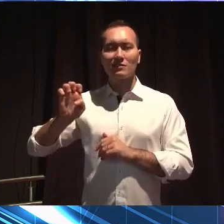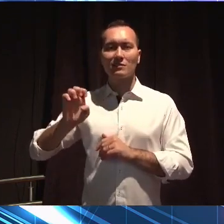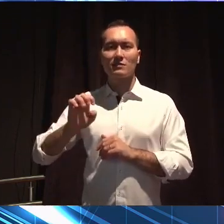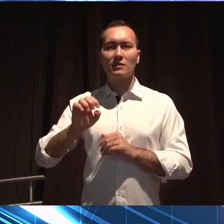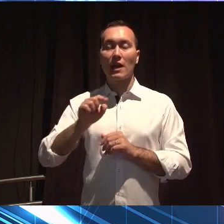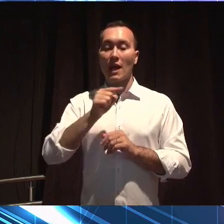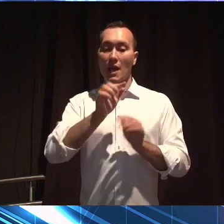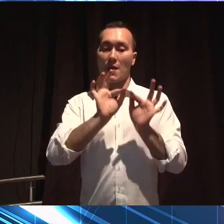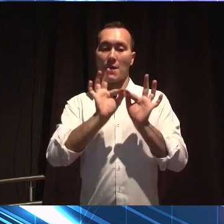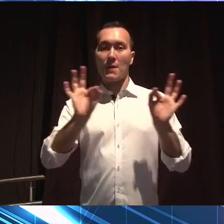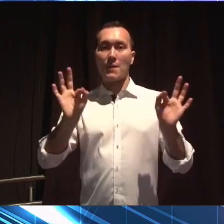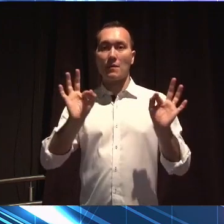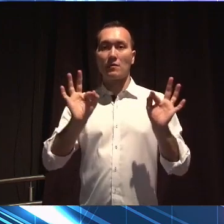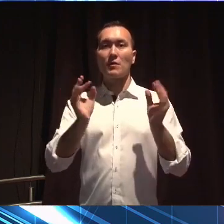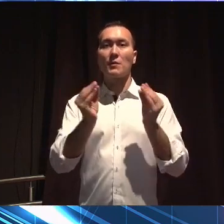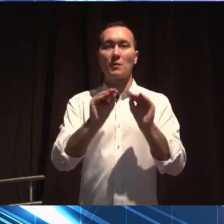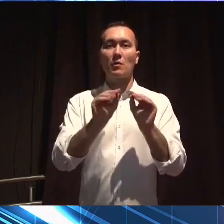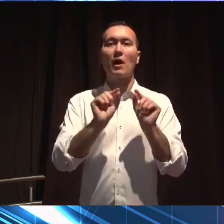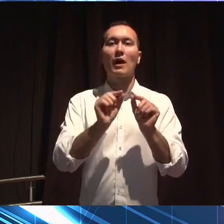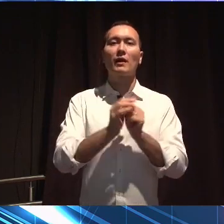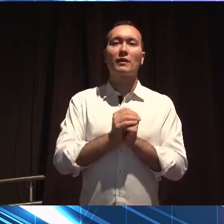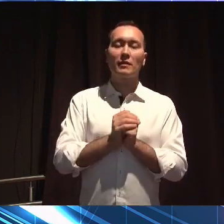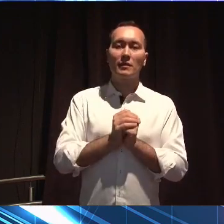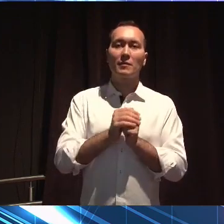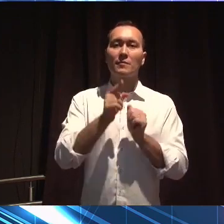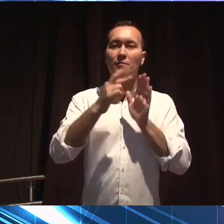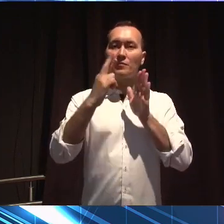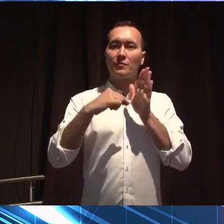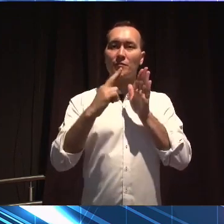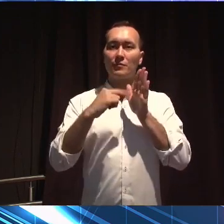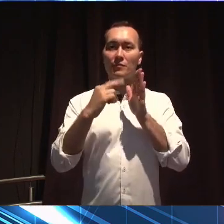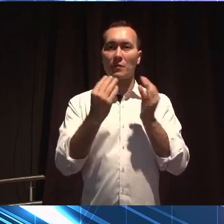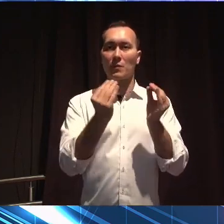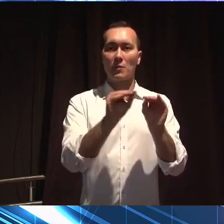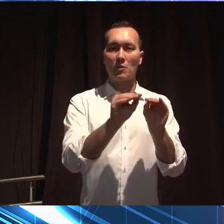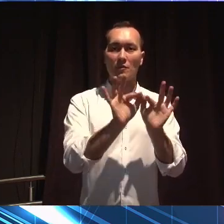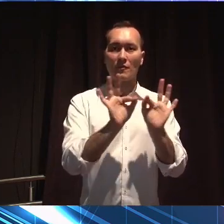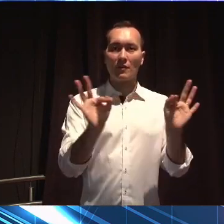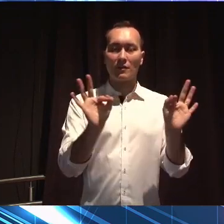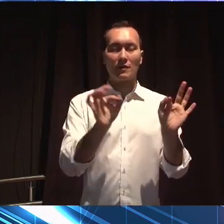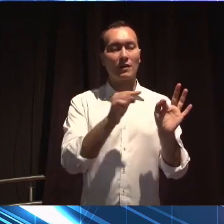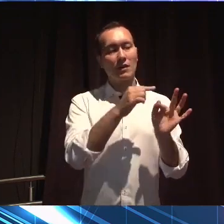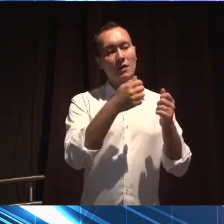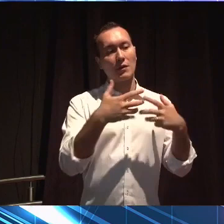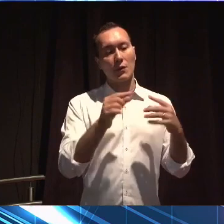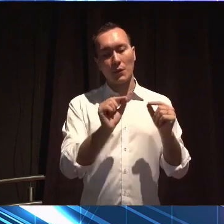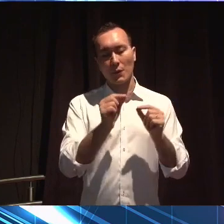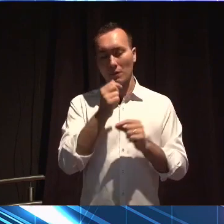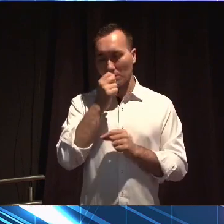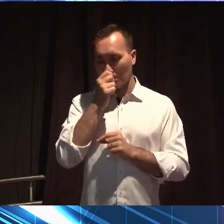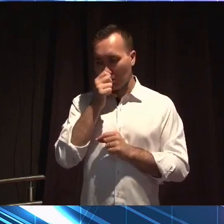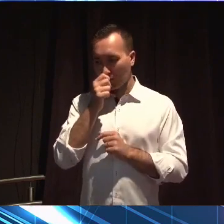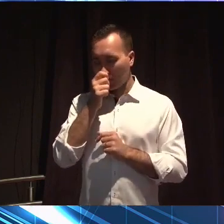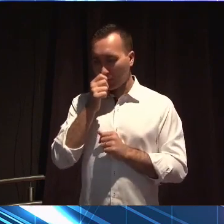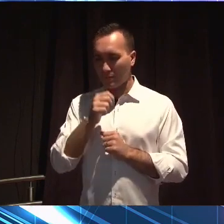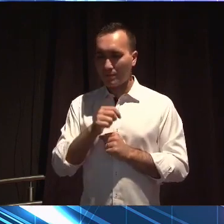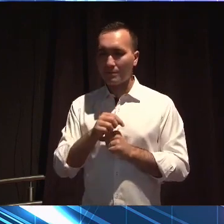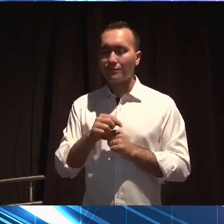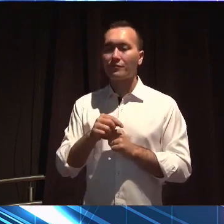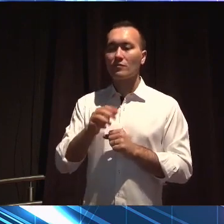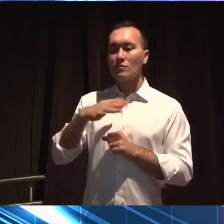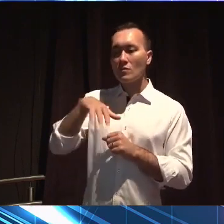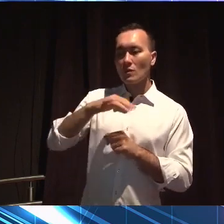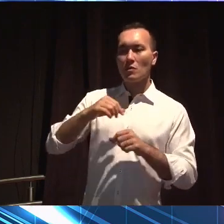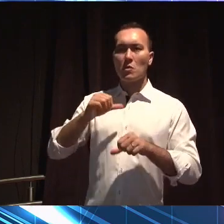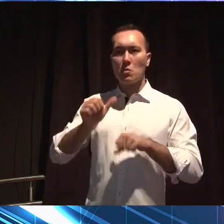escreveu em uma palestra, ele escreveu no relatório para investidores da GE. Tá? E ele dizia o seguinte, ó, quando a taxa de mudança